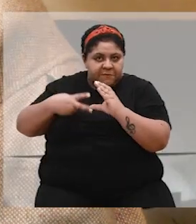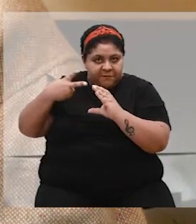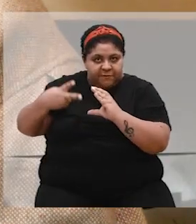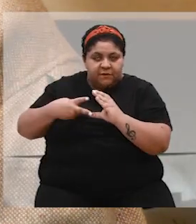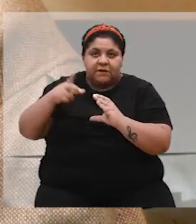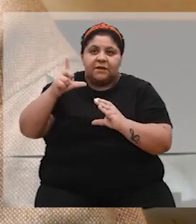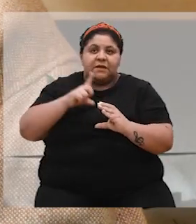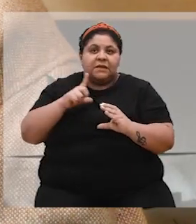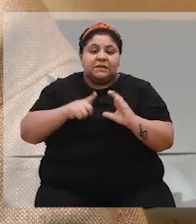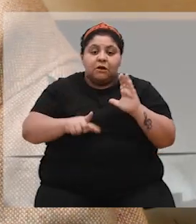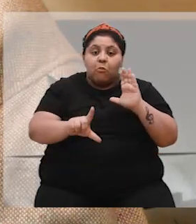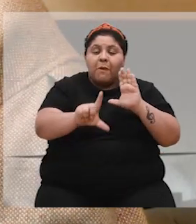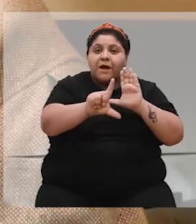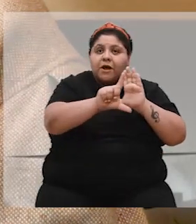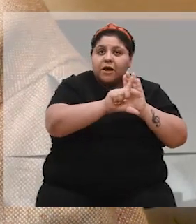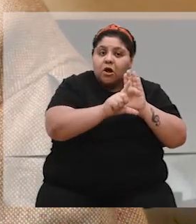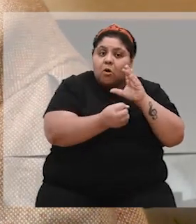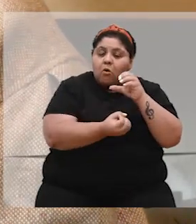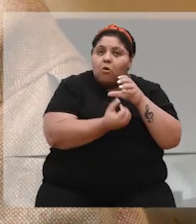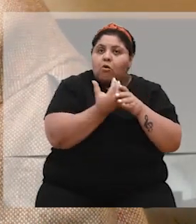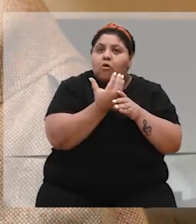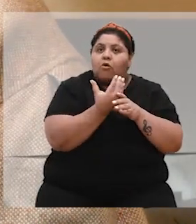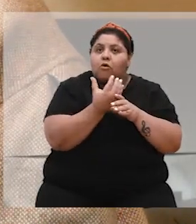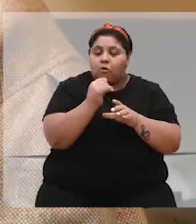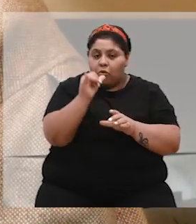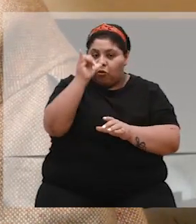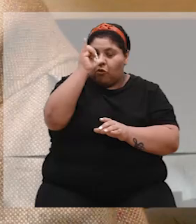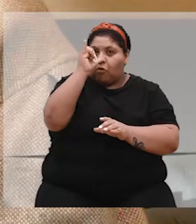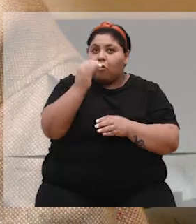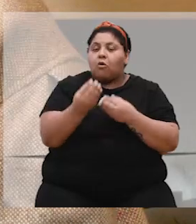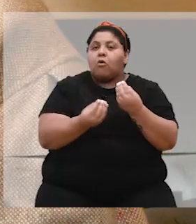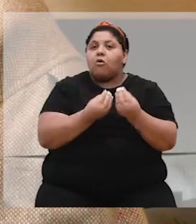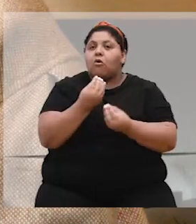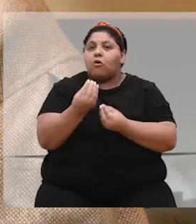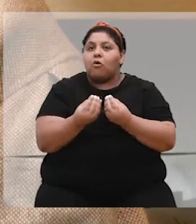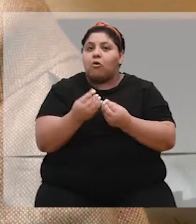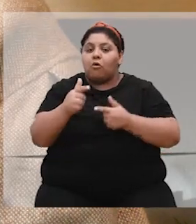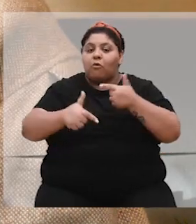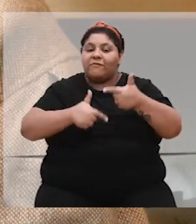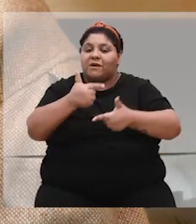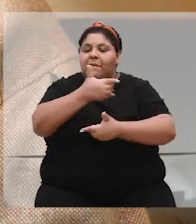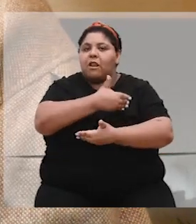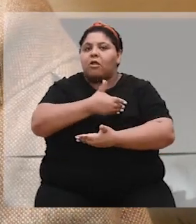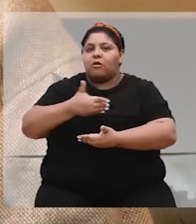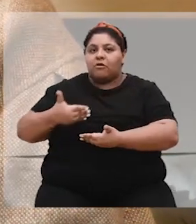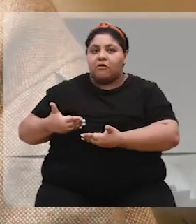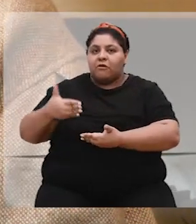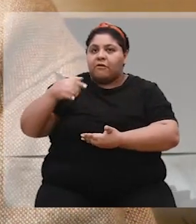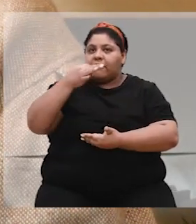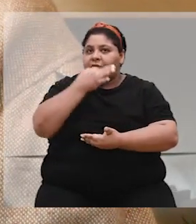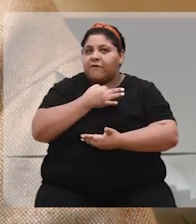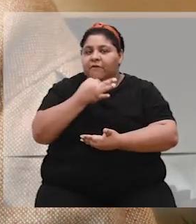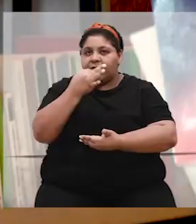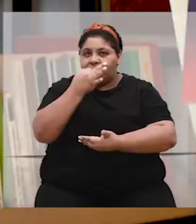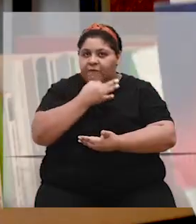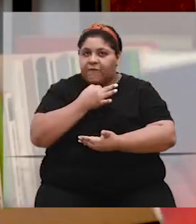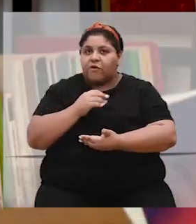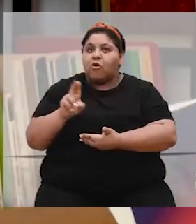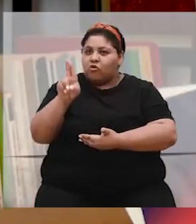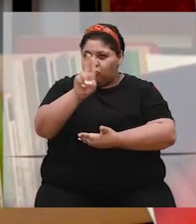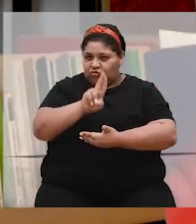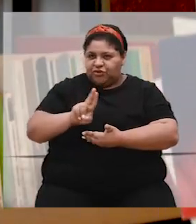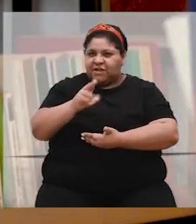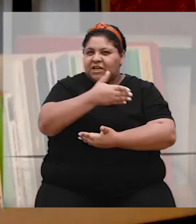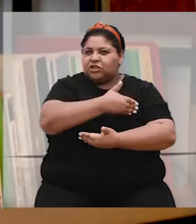Vereadores, né? A gente já tem uma lei que institui o Quindim como de serviço público, né, na nossa cidade. Pelo declaração